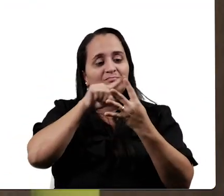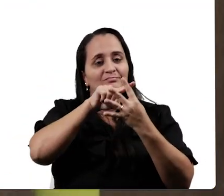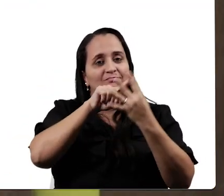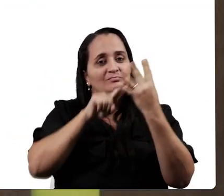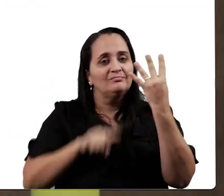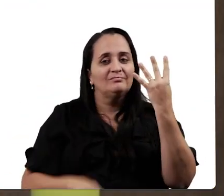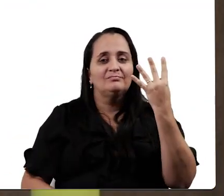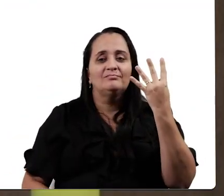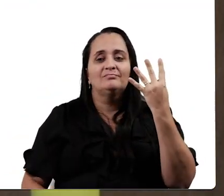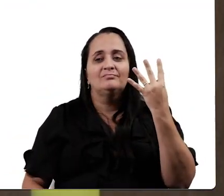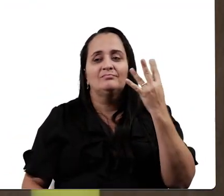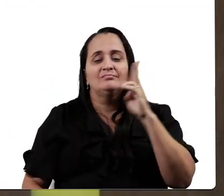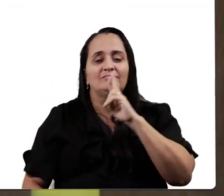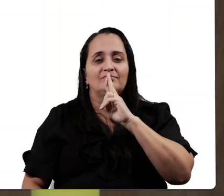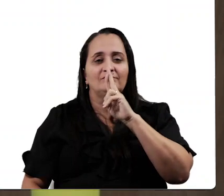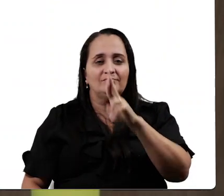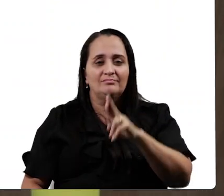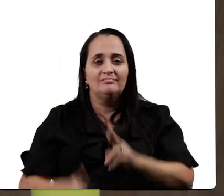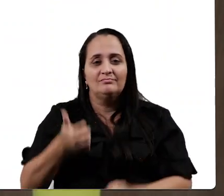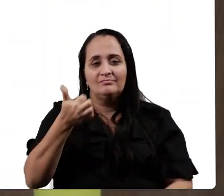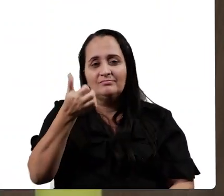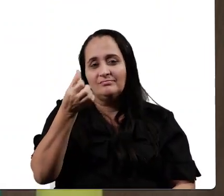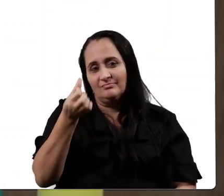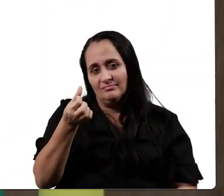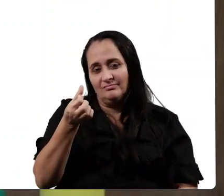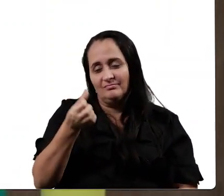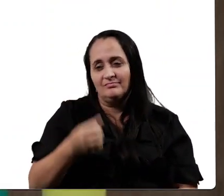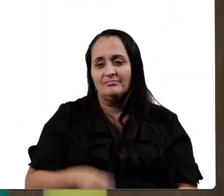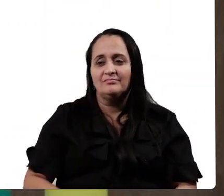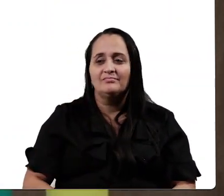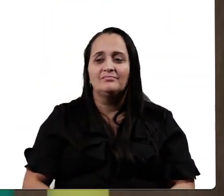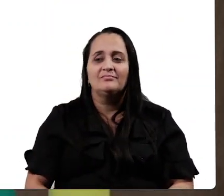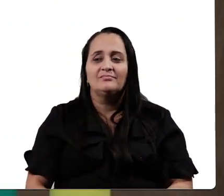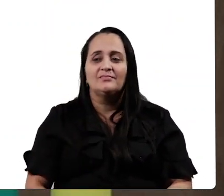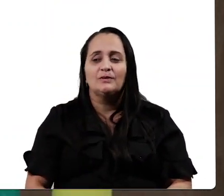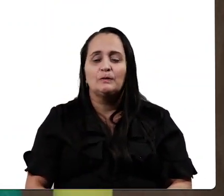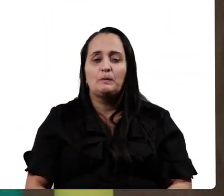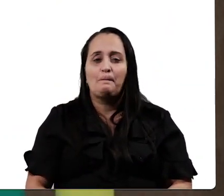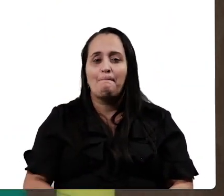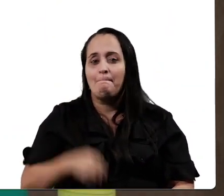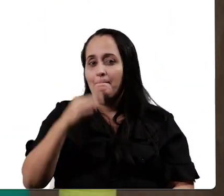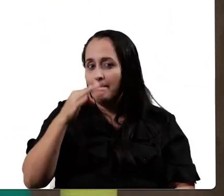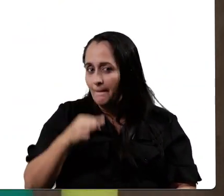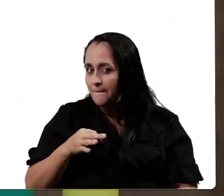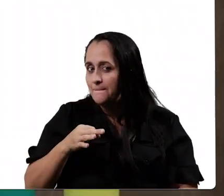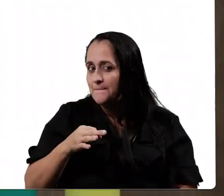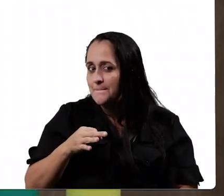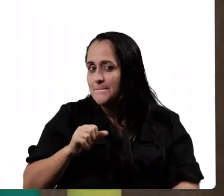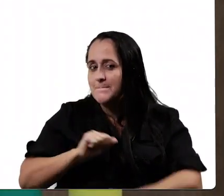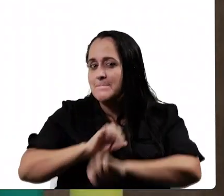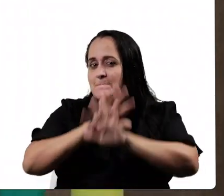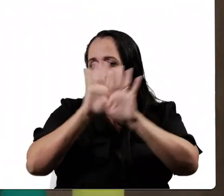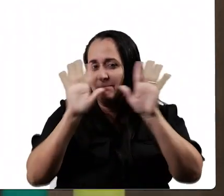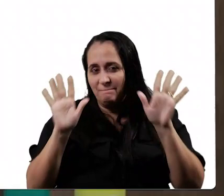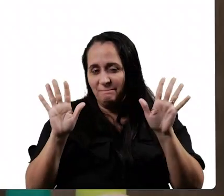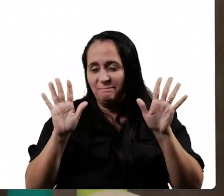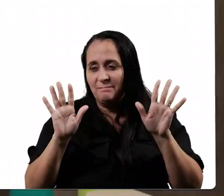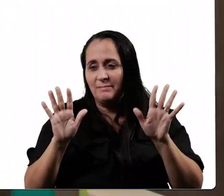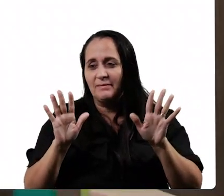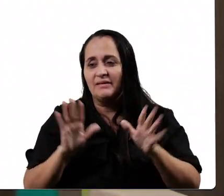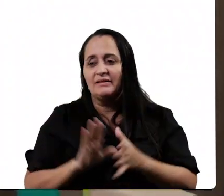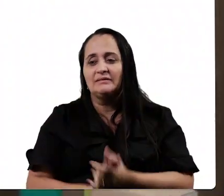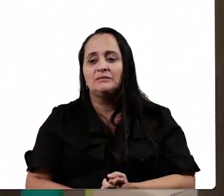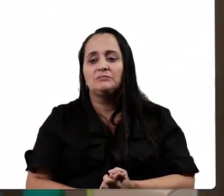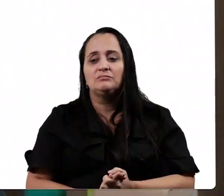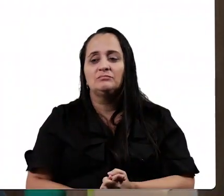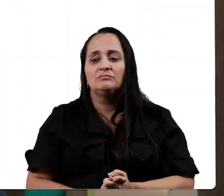+ 4 = a 16 certo Ficou claro então o